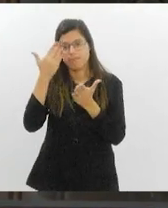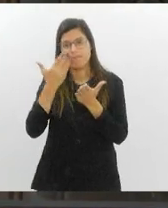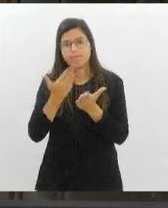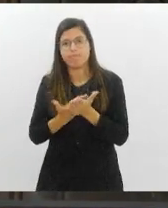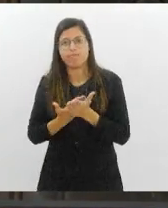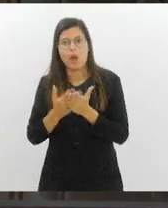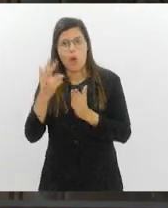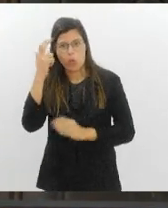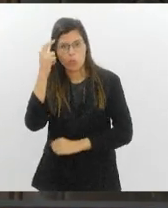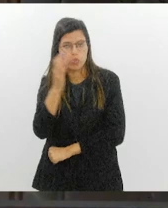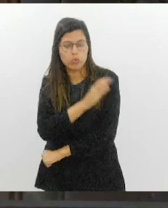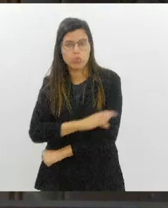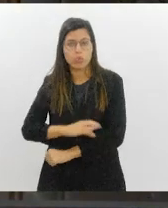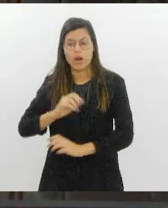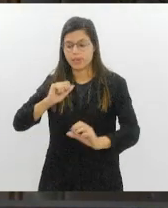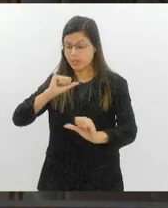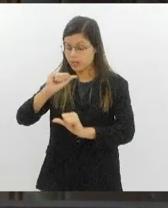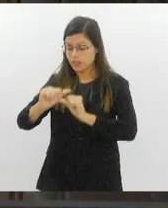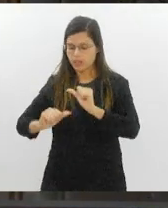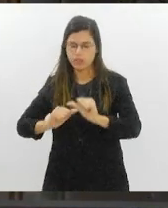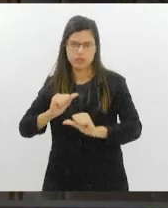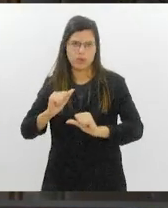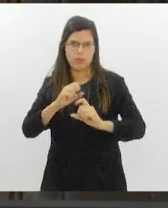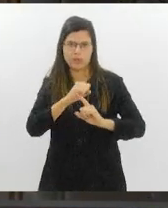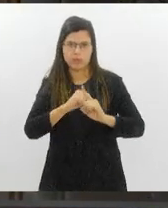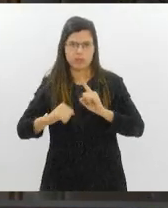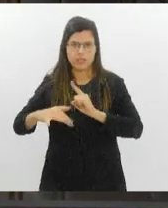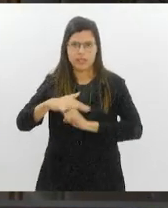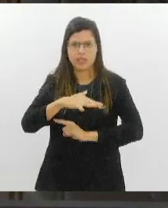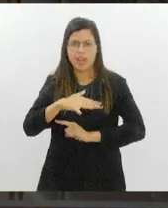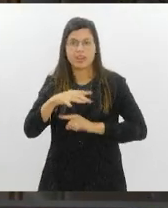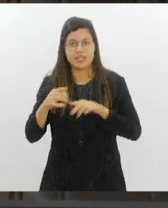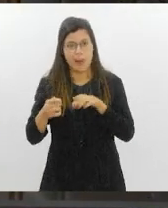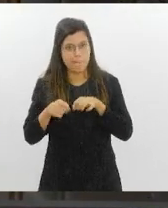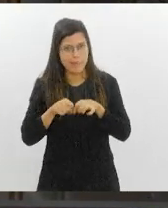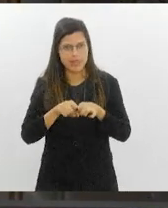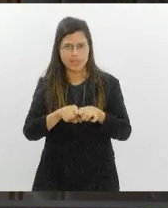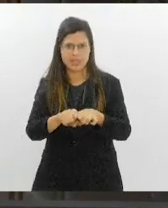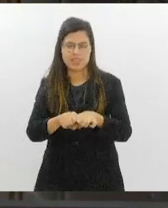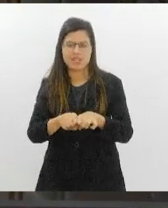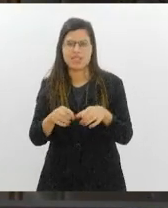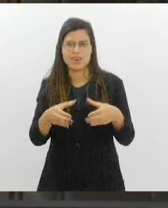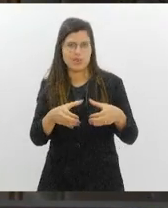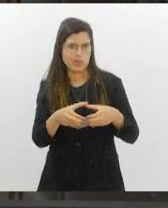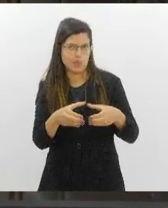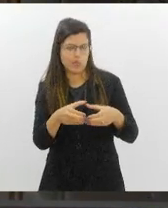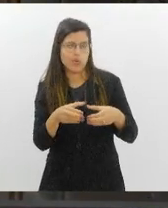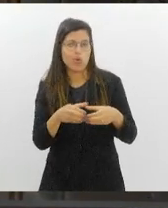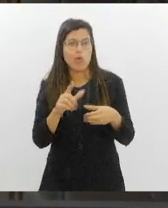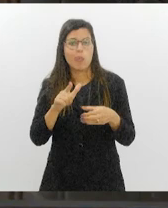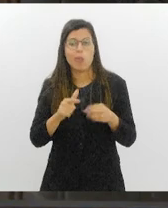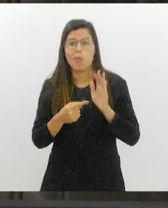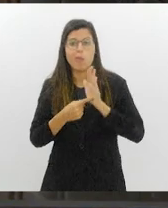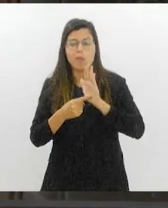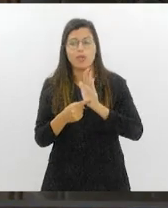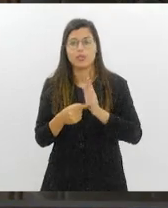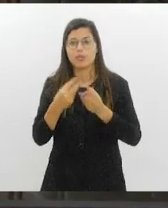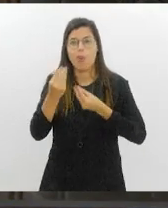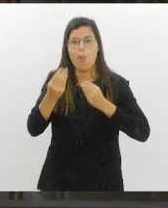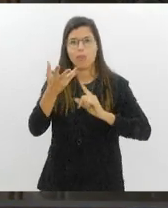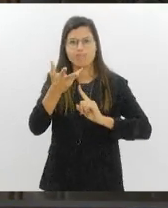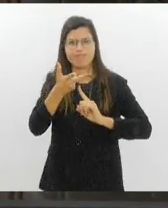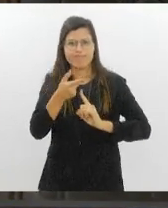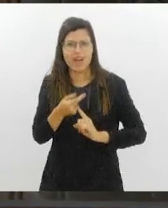transforma a sociedade. A parceria com a Deborah Cooke é um exemplo claro de como a arte pode promover esse